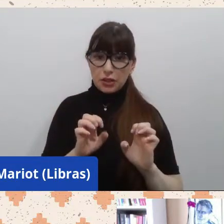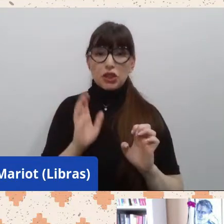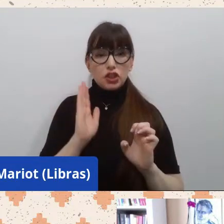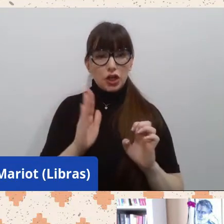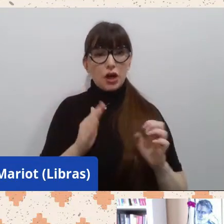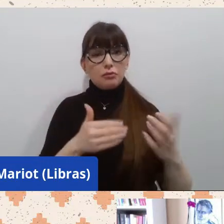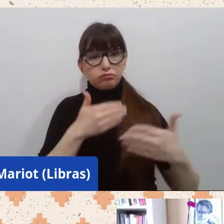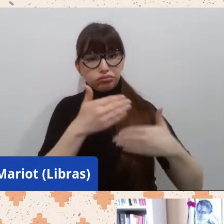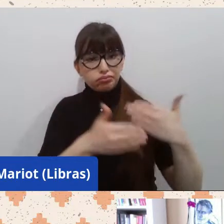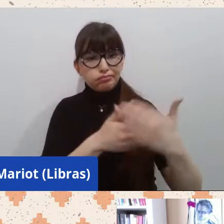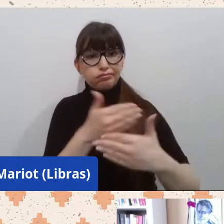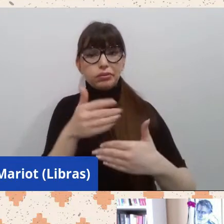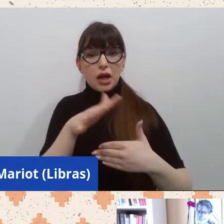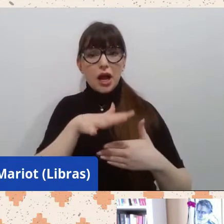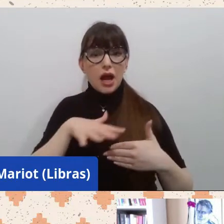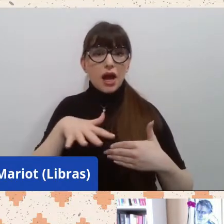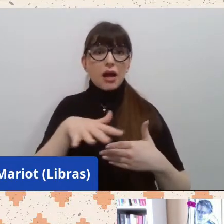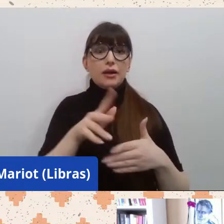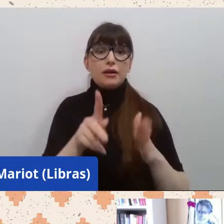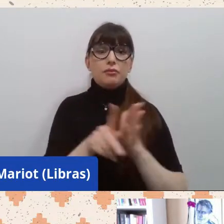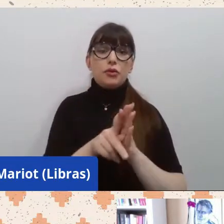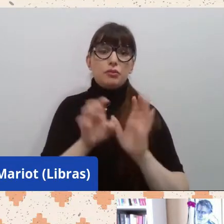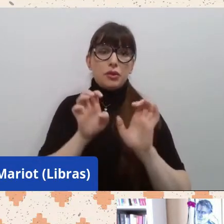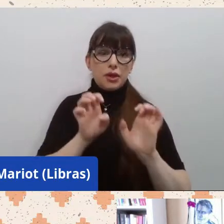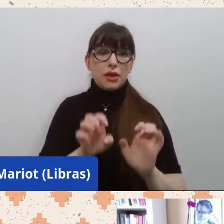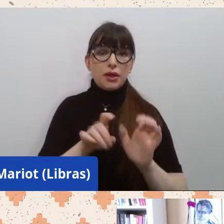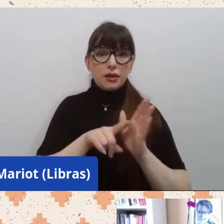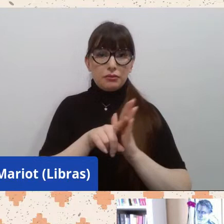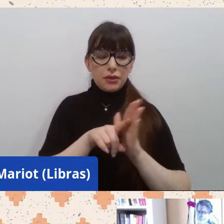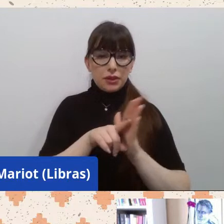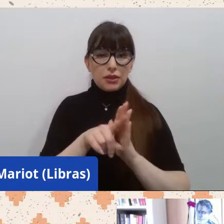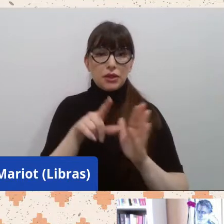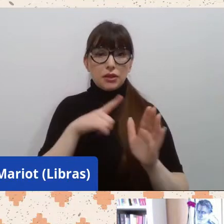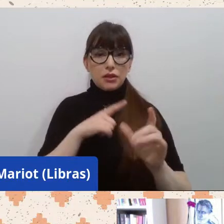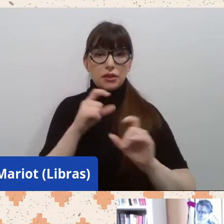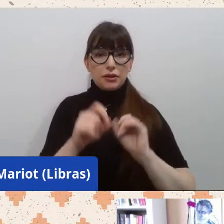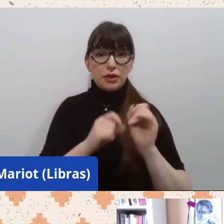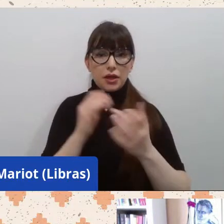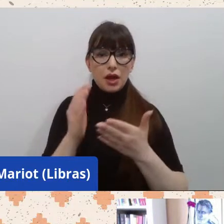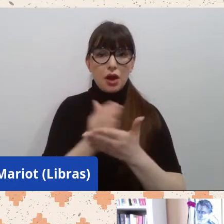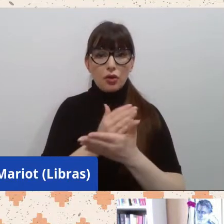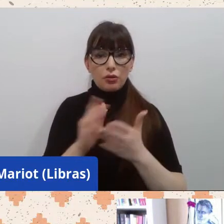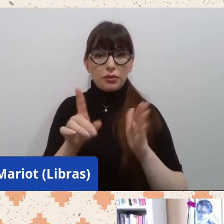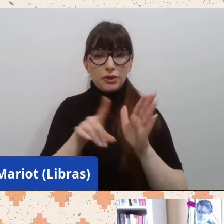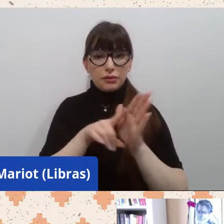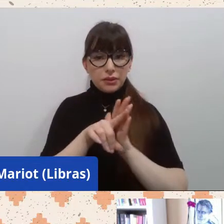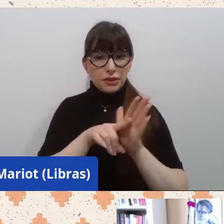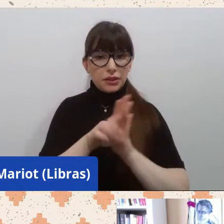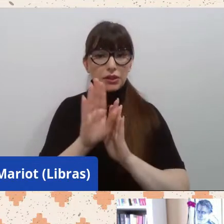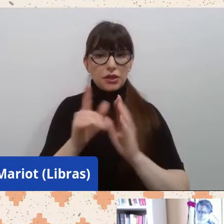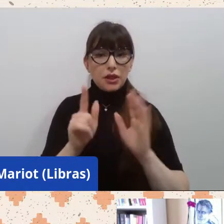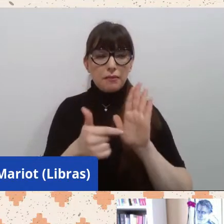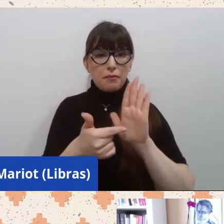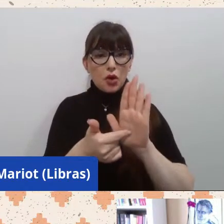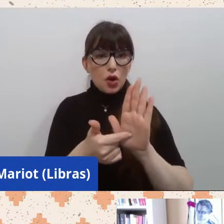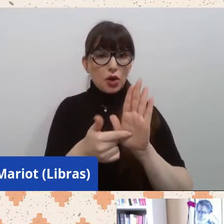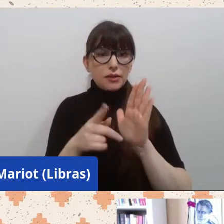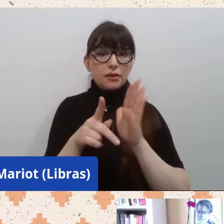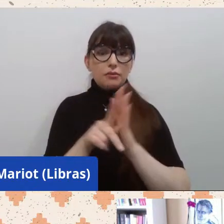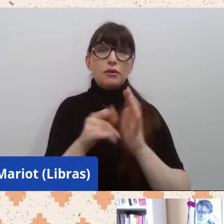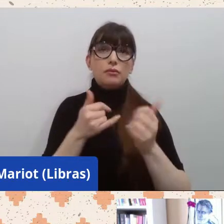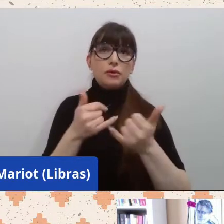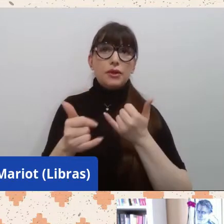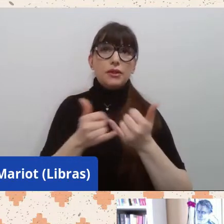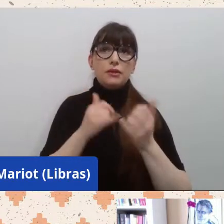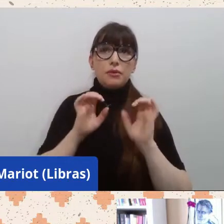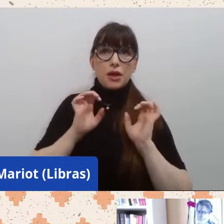em algumas questões da ética em pesquisa. Então, algumas pesquisas já indicam que a questão da ética